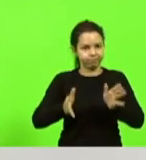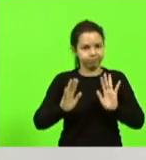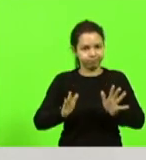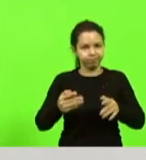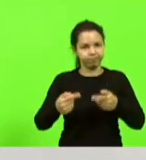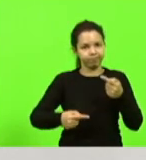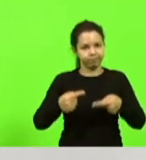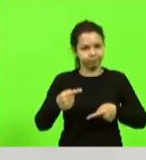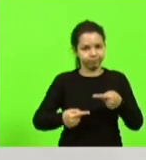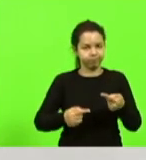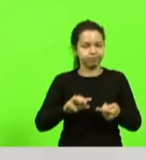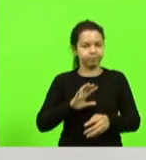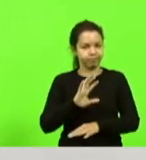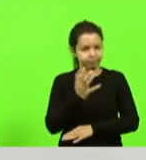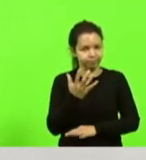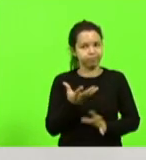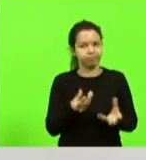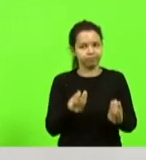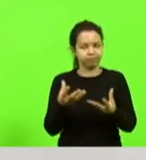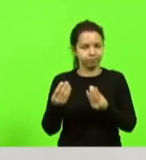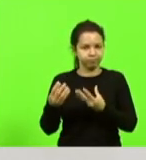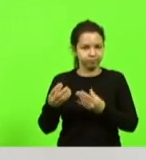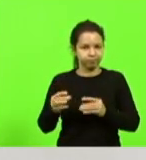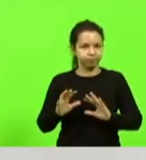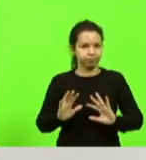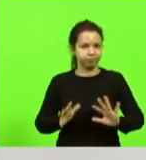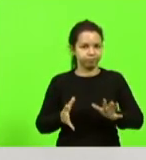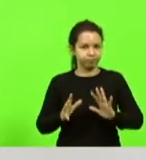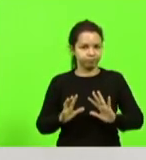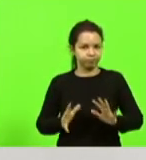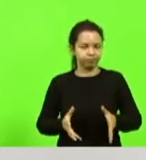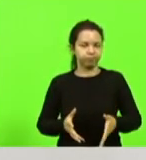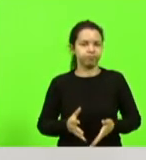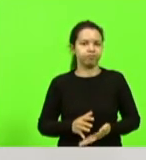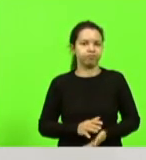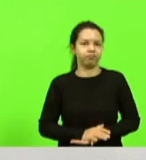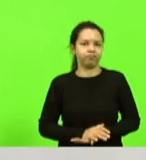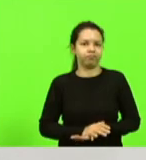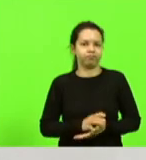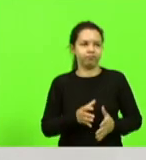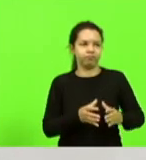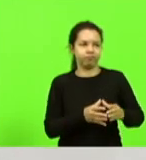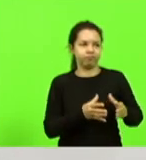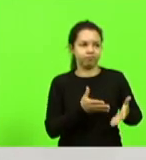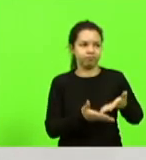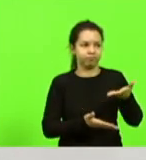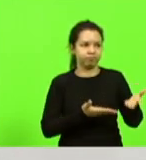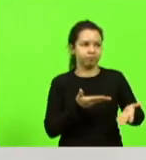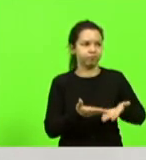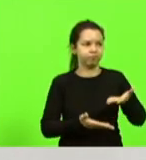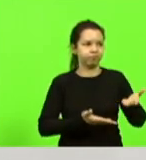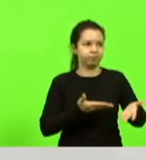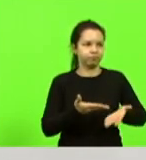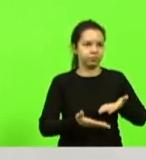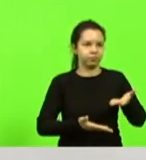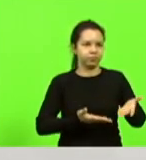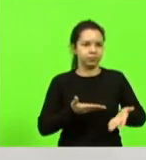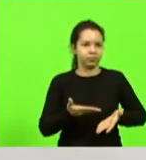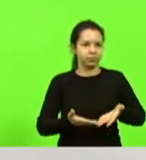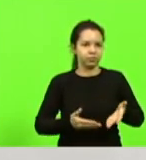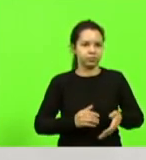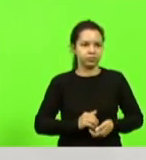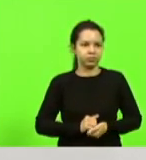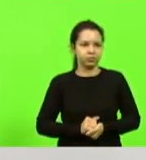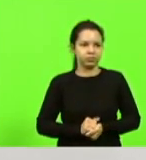Ultimamente tem acontecido isso aí, né? A polarização dos tratamentos, enfim, todo o problema. Mas tem um